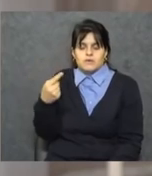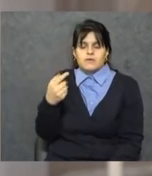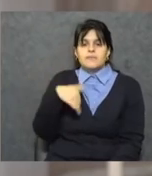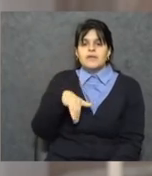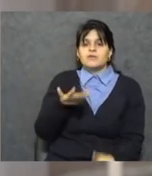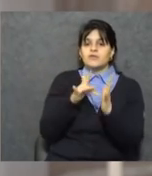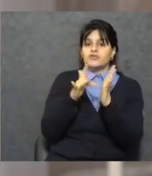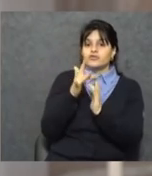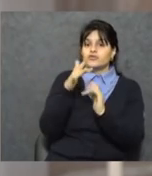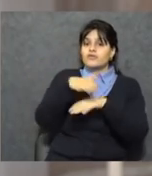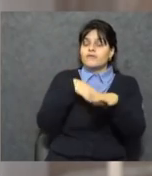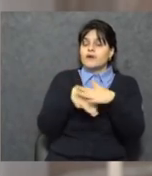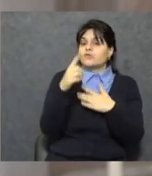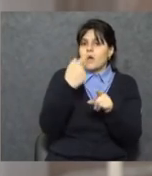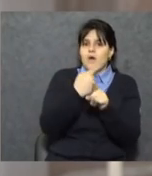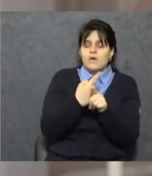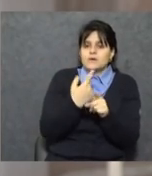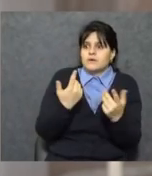impensável, toca-o.